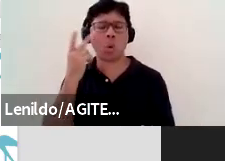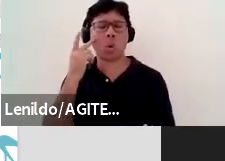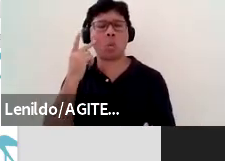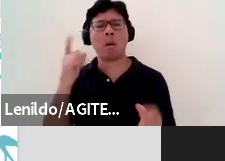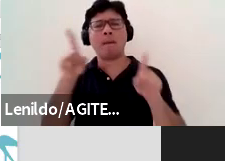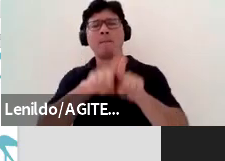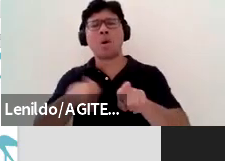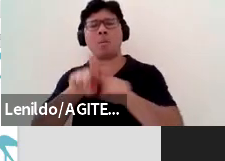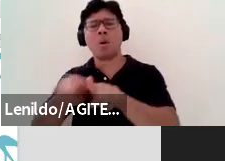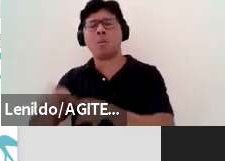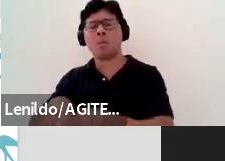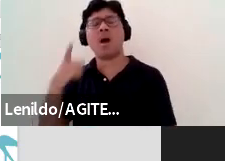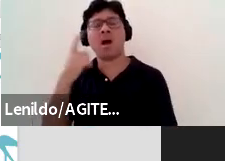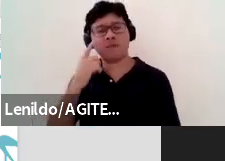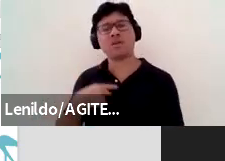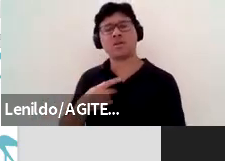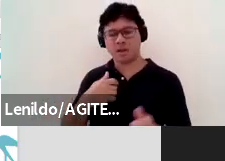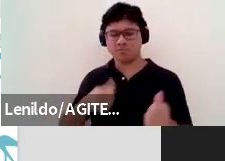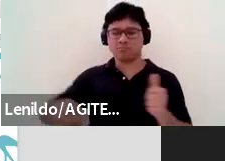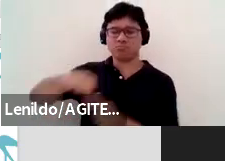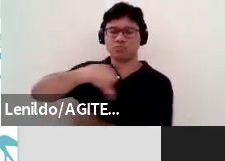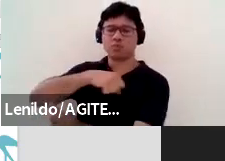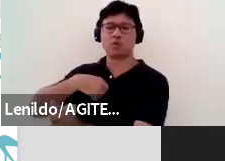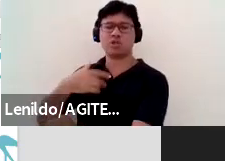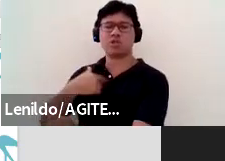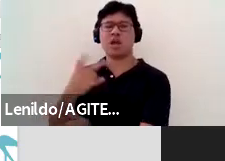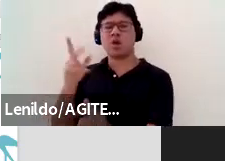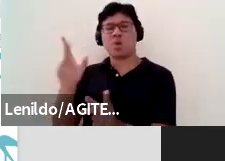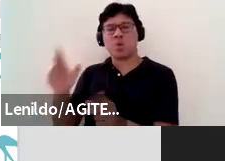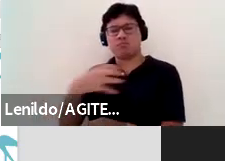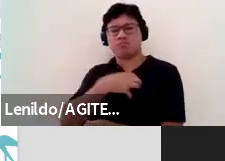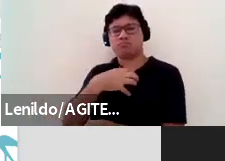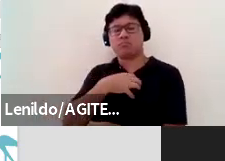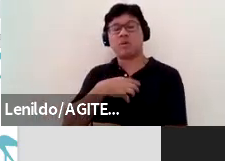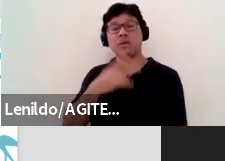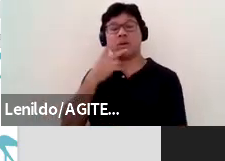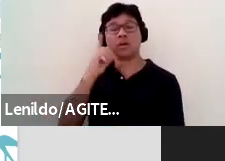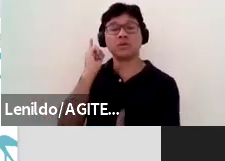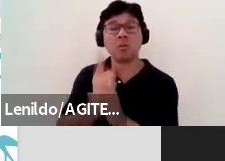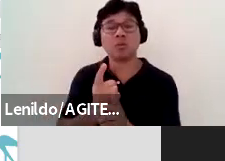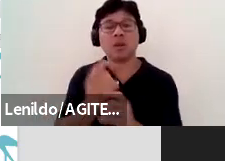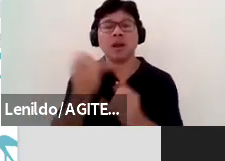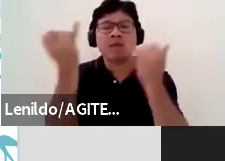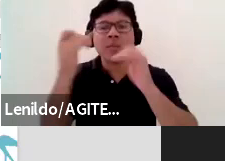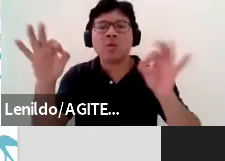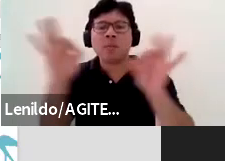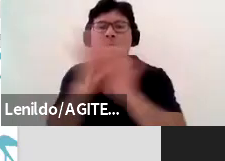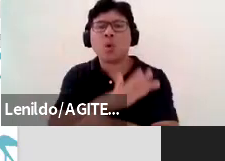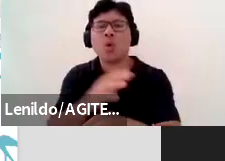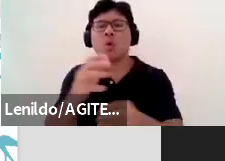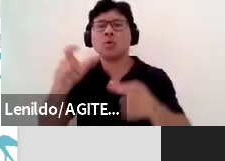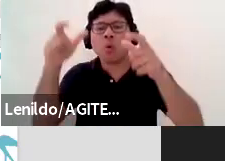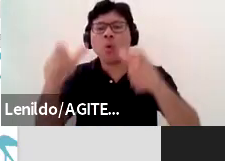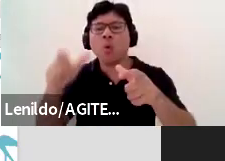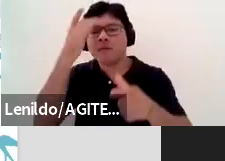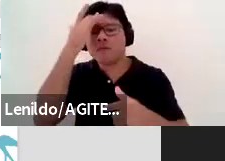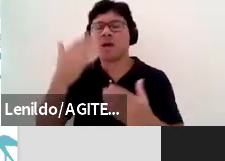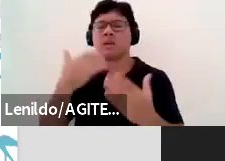nesse lugar e, às vezes, é muito difícil encontrar essa informação reunida e esse debate